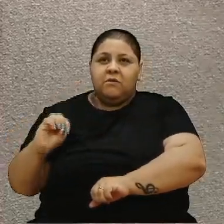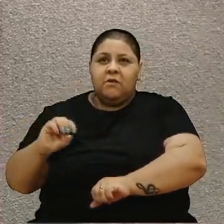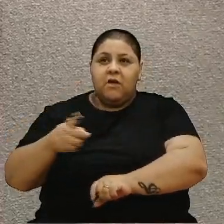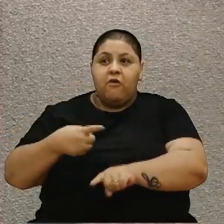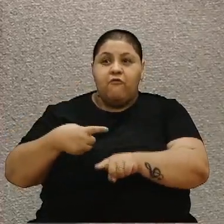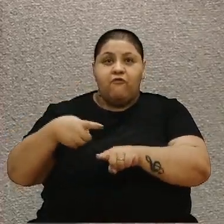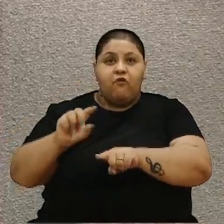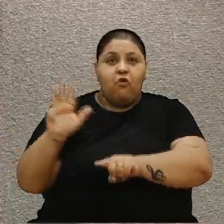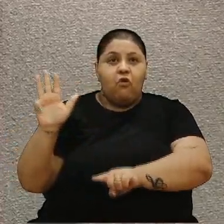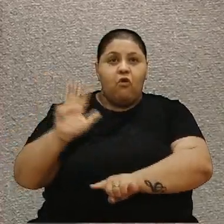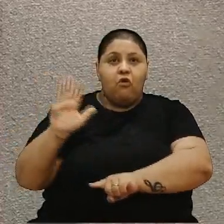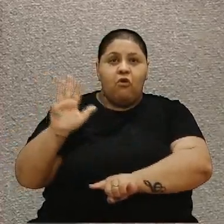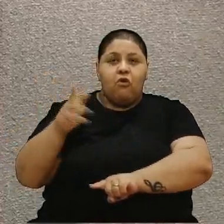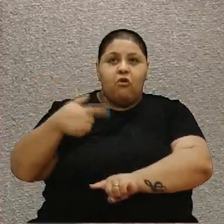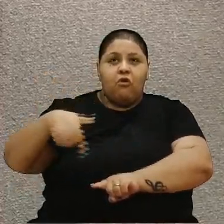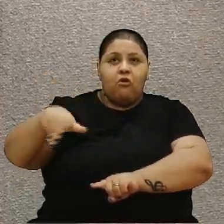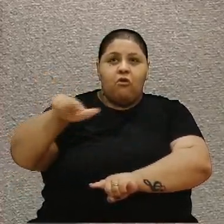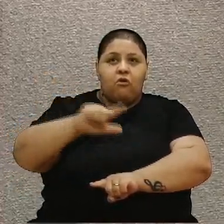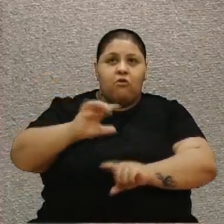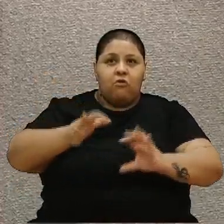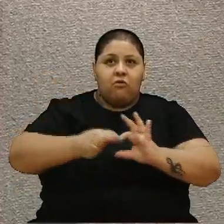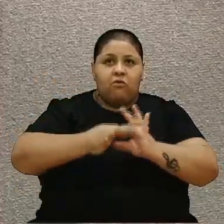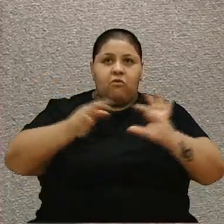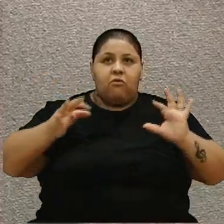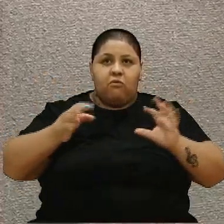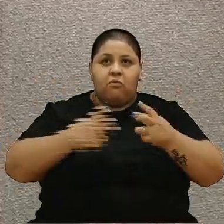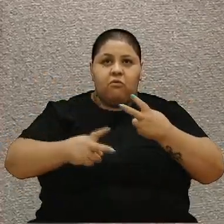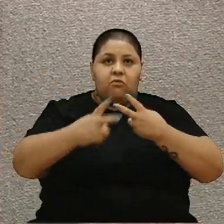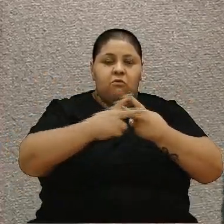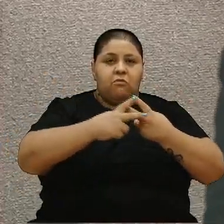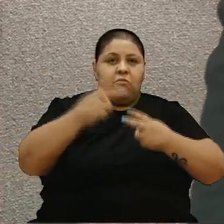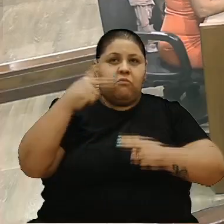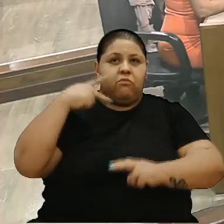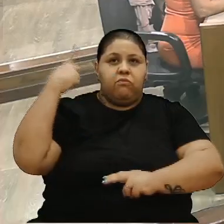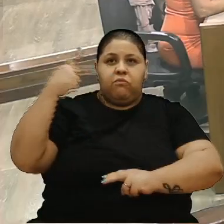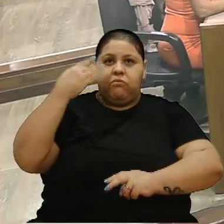e vamos à anistia dos presos políticos. Obrigado, vereador Ramon. Com a palavra, vereador Caleb.